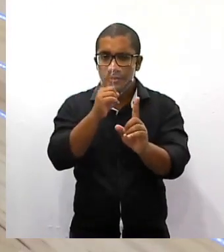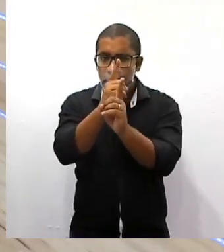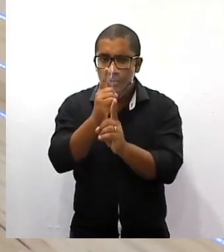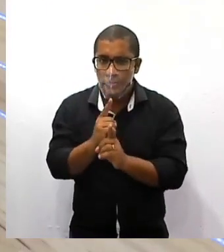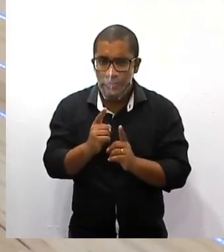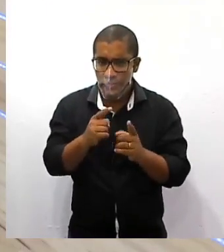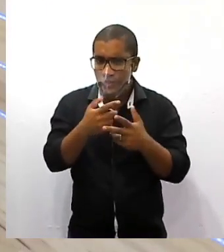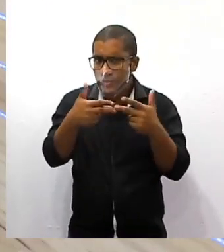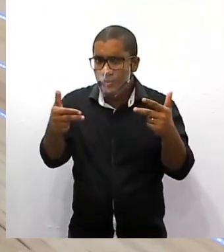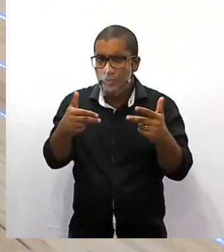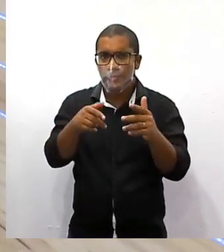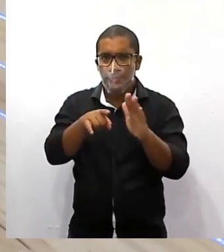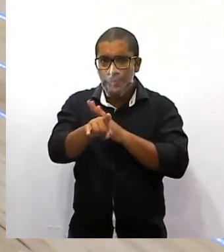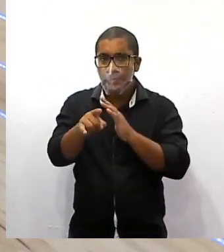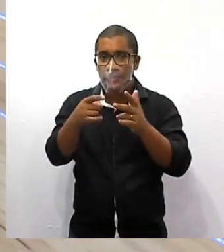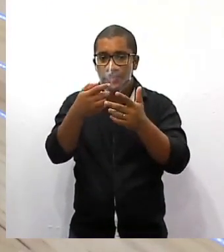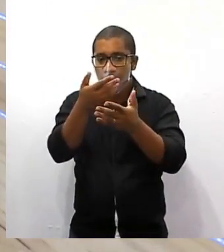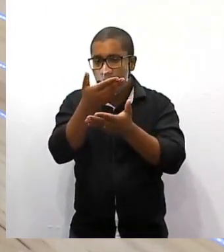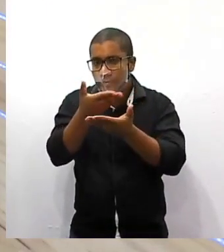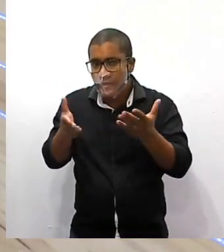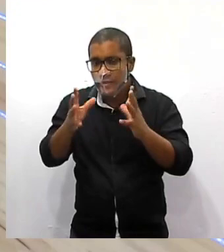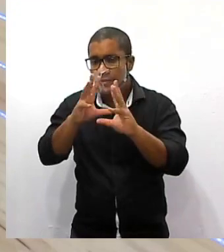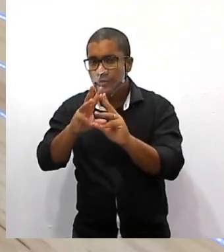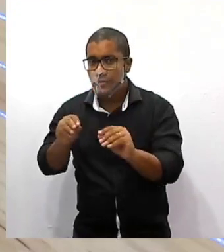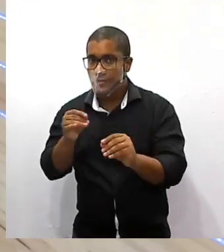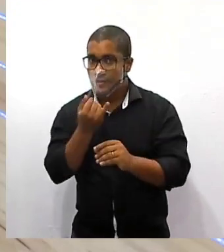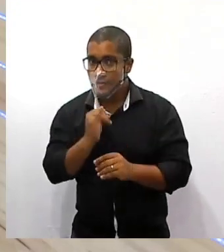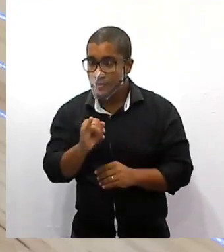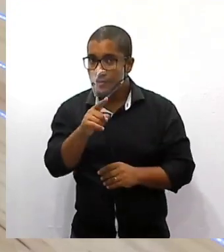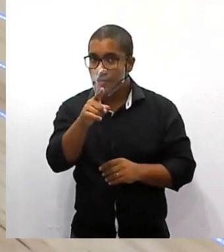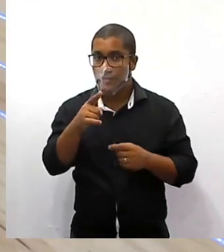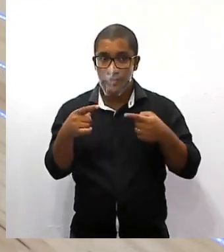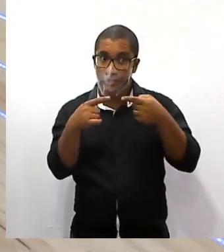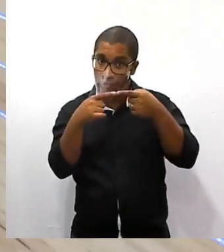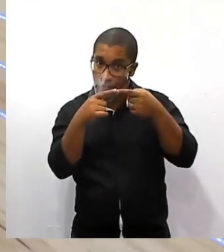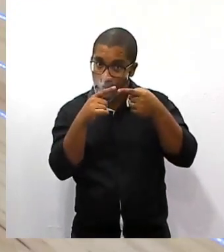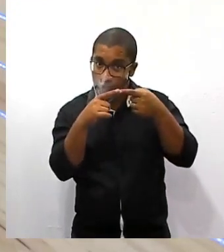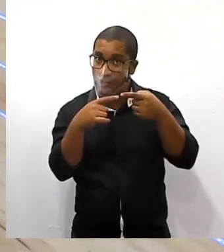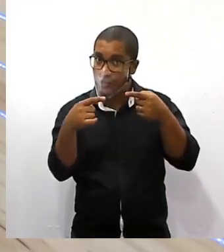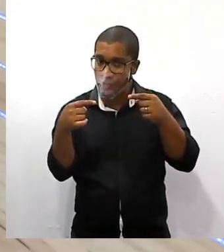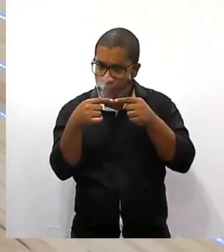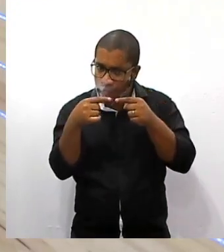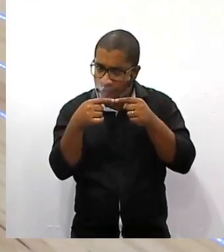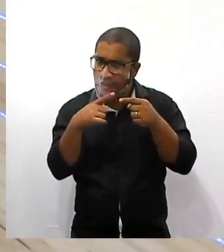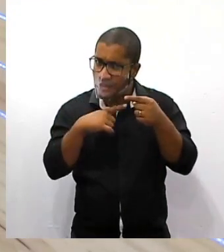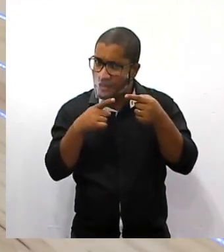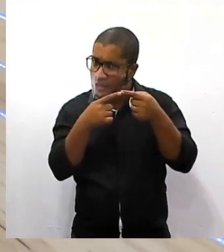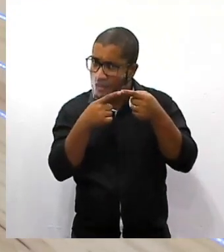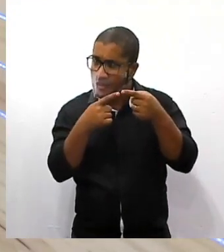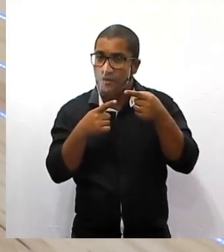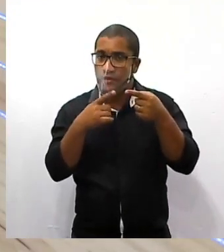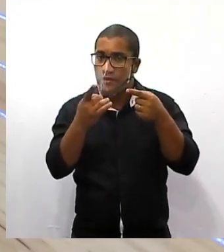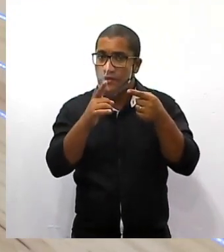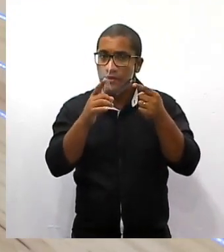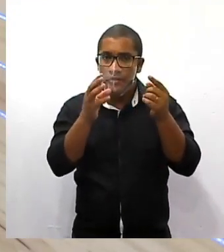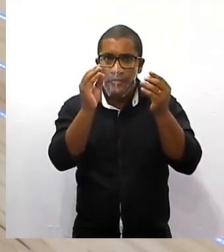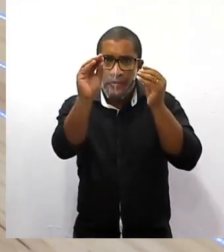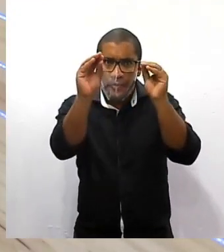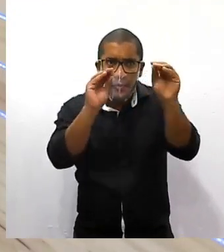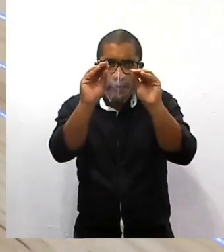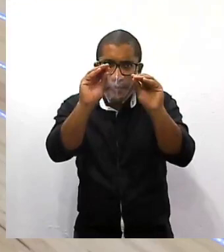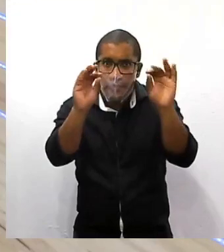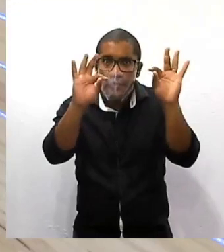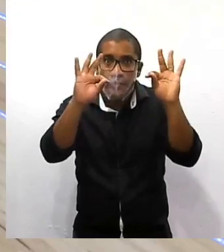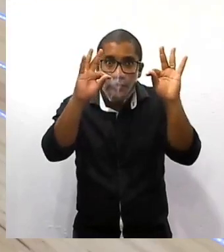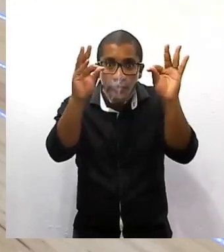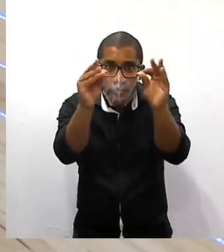de energia ele é do primeiro caso quando você perceber que todas essas informações elas são te indicadas